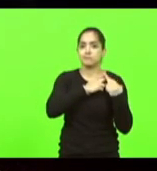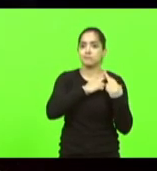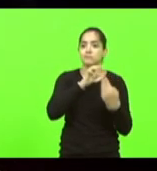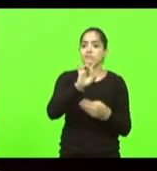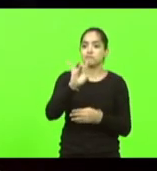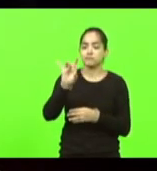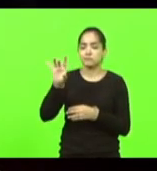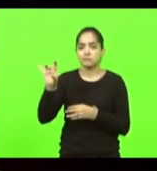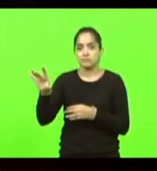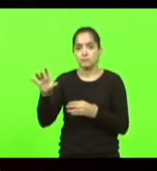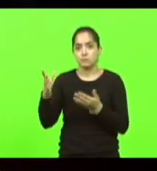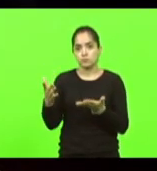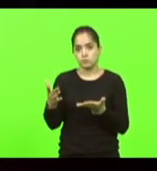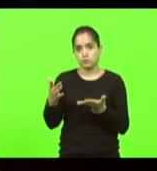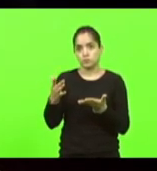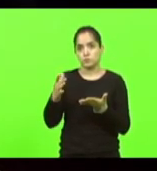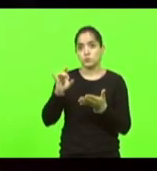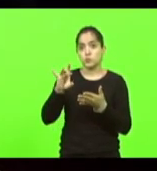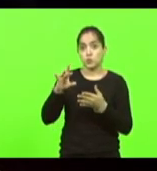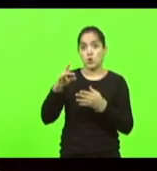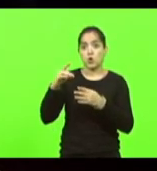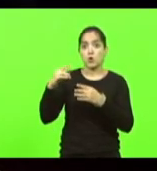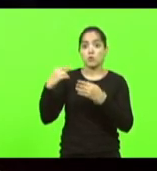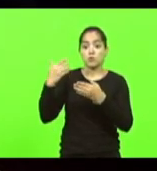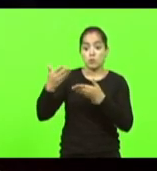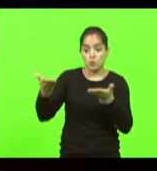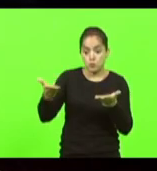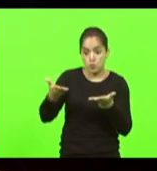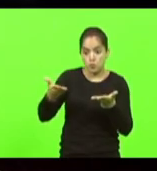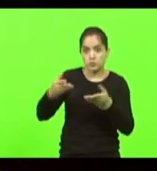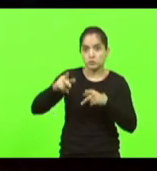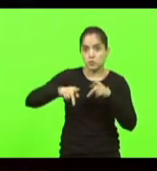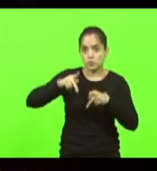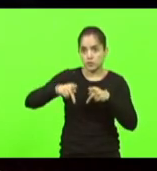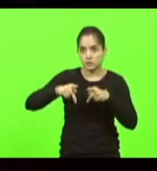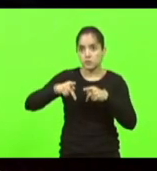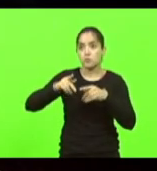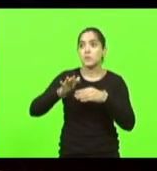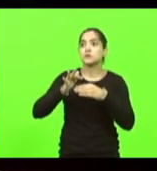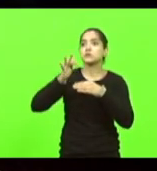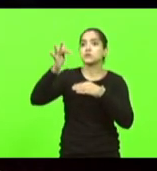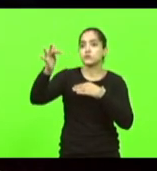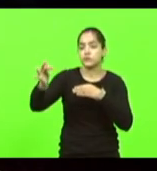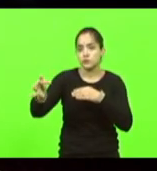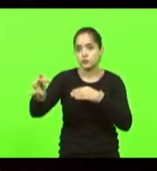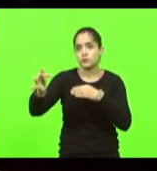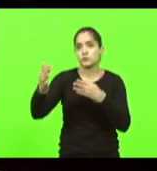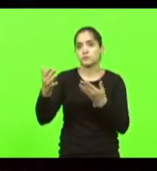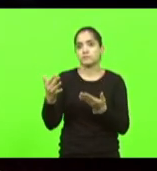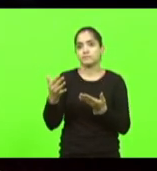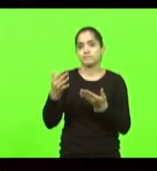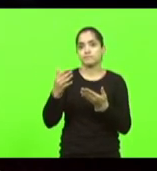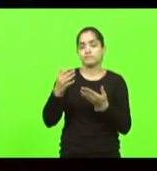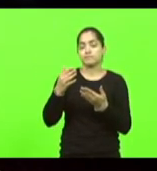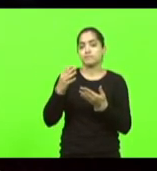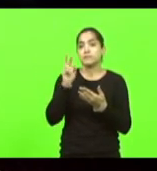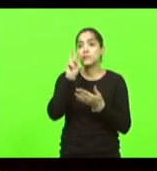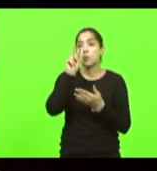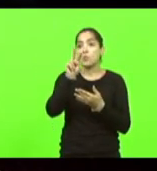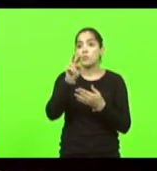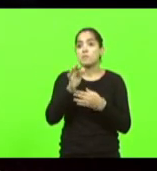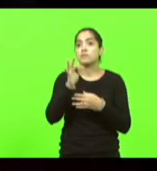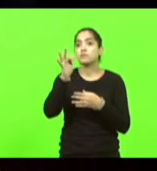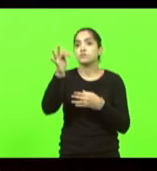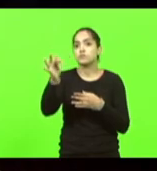com não só com a geração atual mas com as gerações futuras o e temos que olhar para frente para